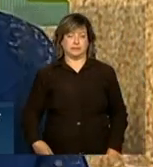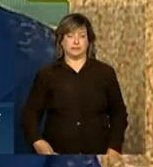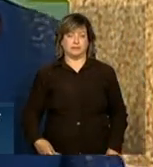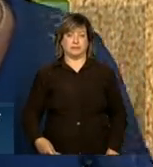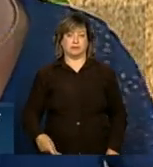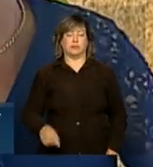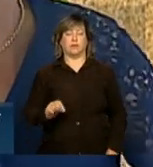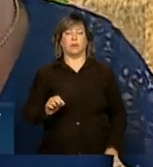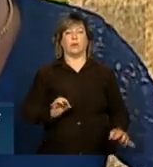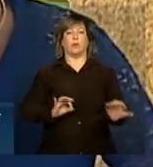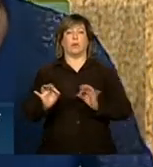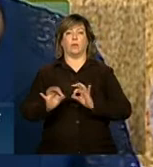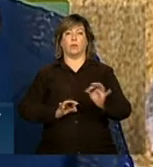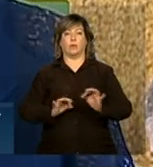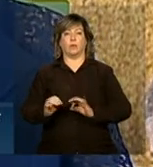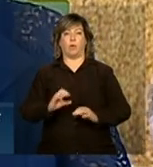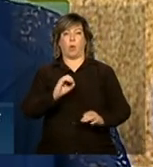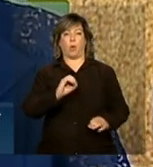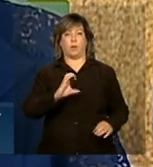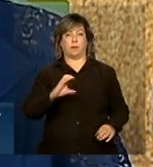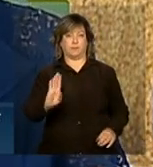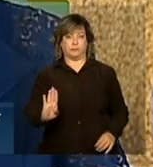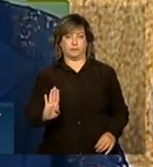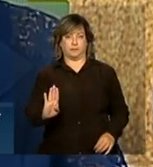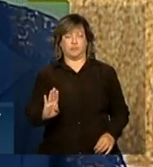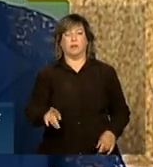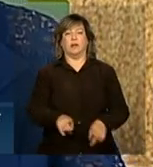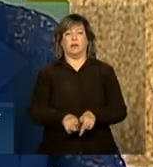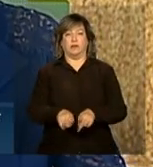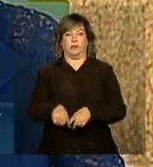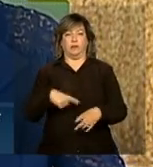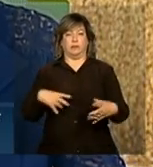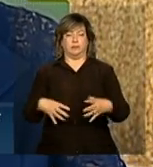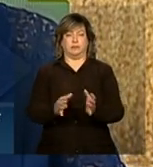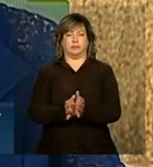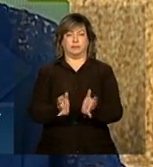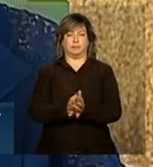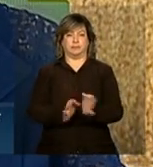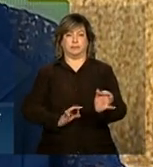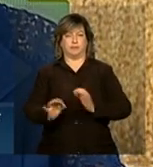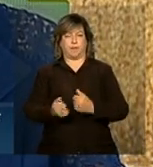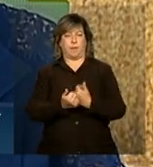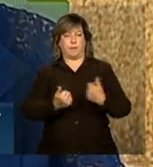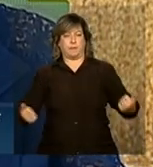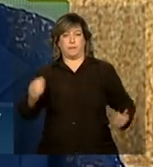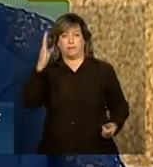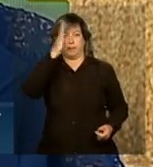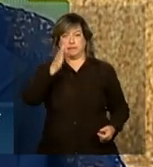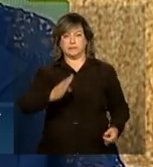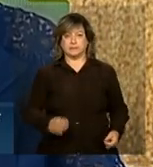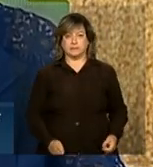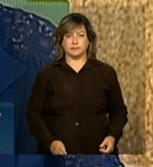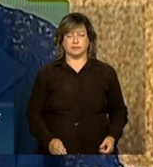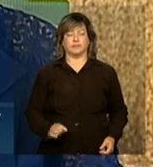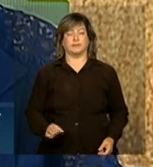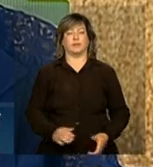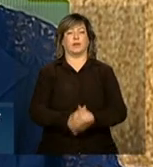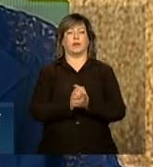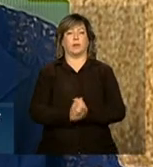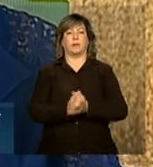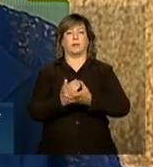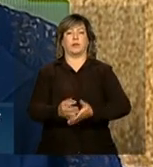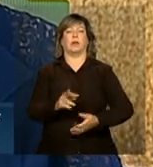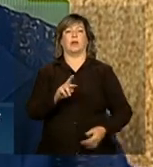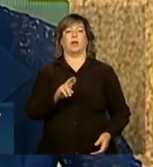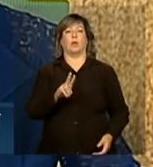da organização da OCB, da Organização das Cooperativas Brasileiras. Cumprimentar